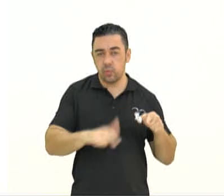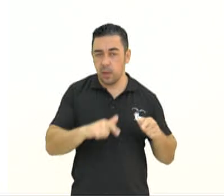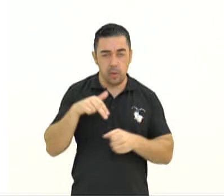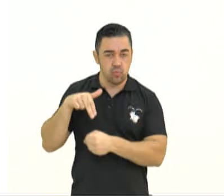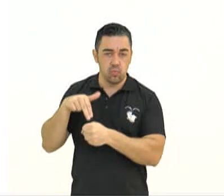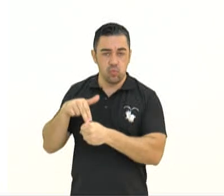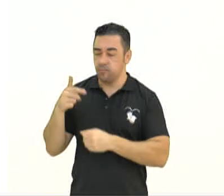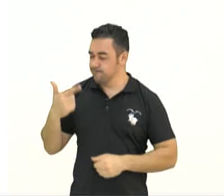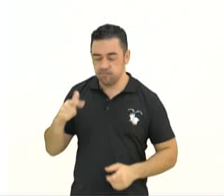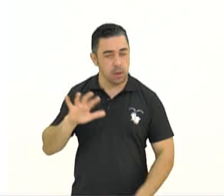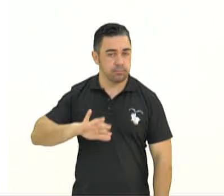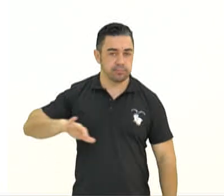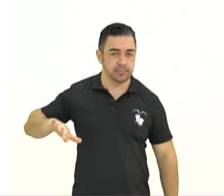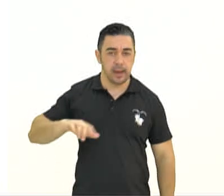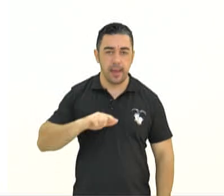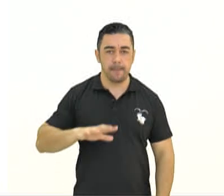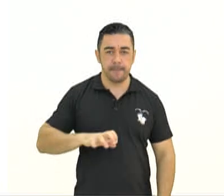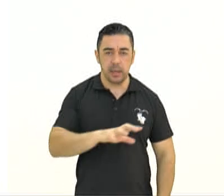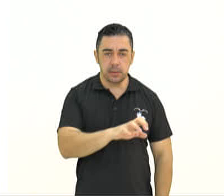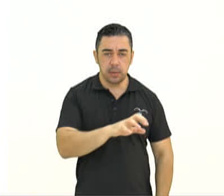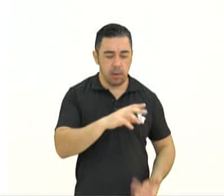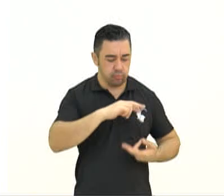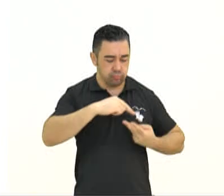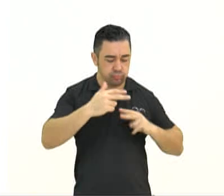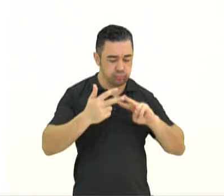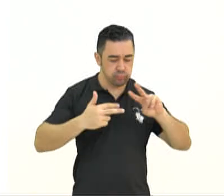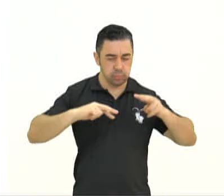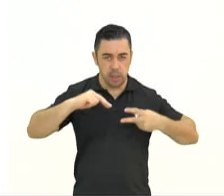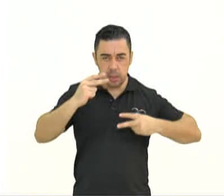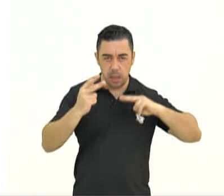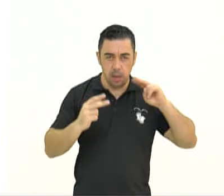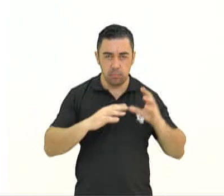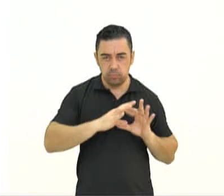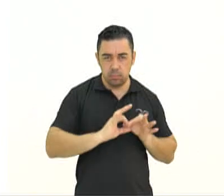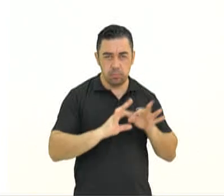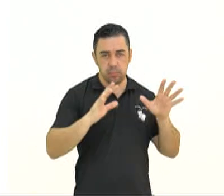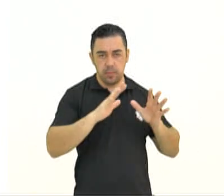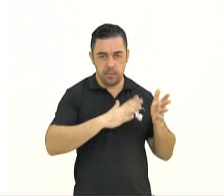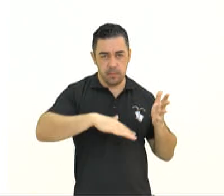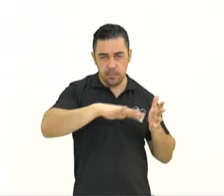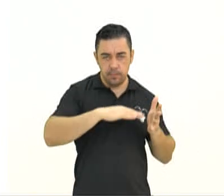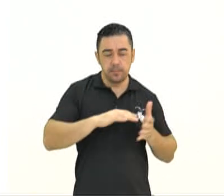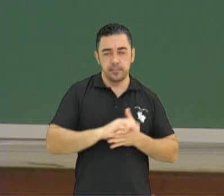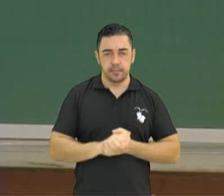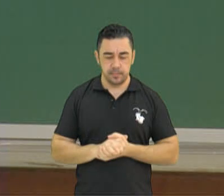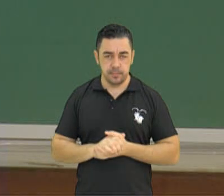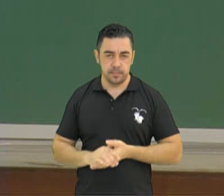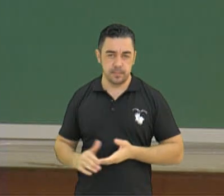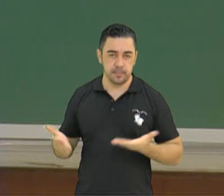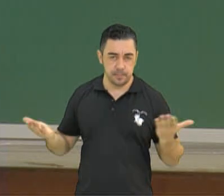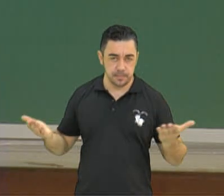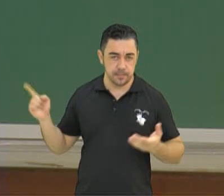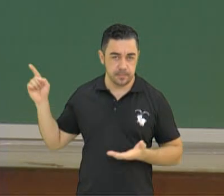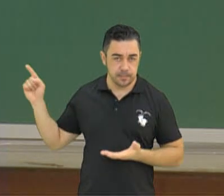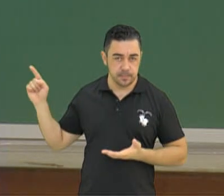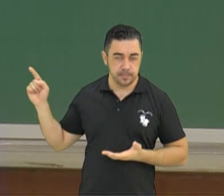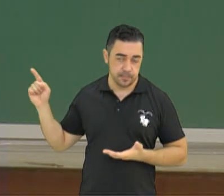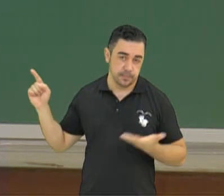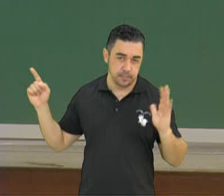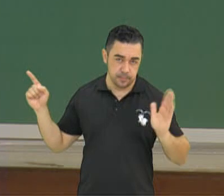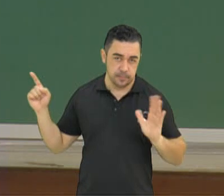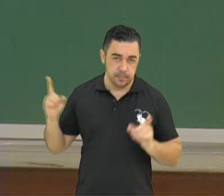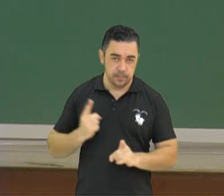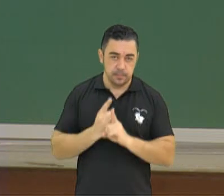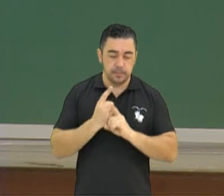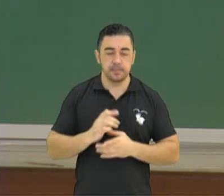único organismo ali que tem uma célula sem núcleo, procarionte, são as bactérias, as arqueobactérias e as cianobactérias. Tá? Então, estão aqui